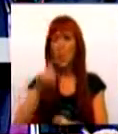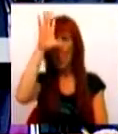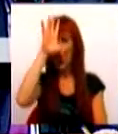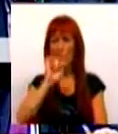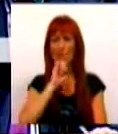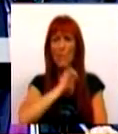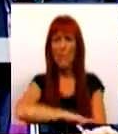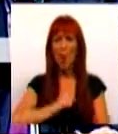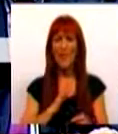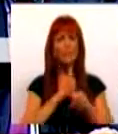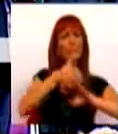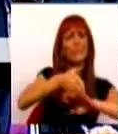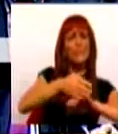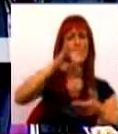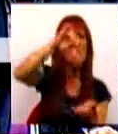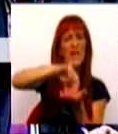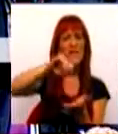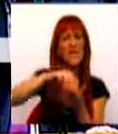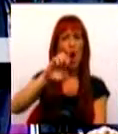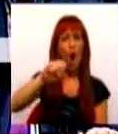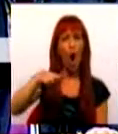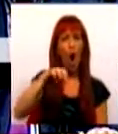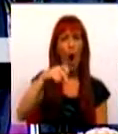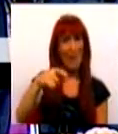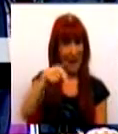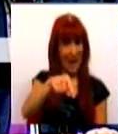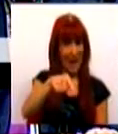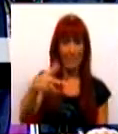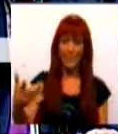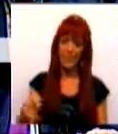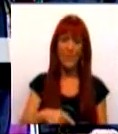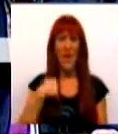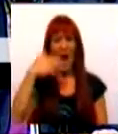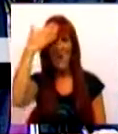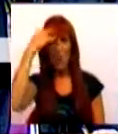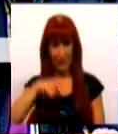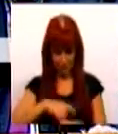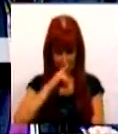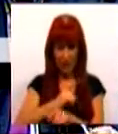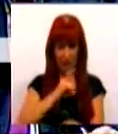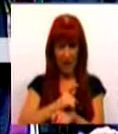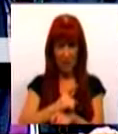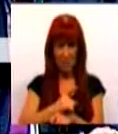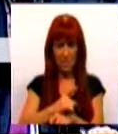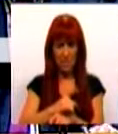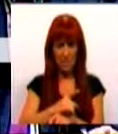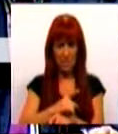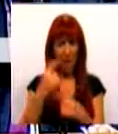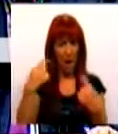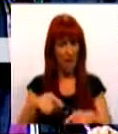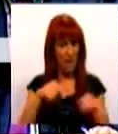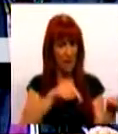Governo poder intervir em sede de OPA nestas circunstâncias, entendeu que nessa altura, podendo haver